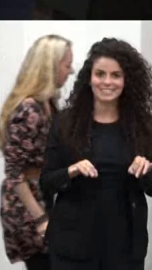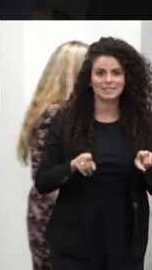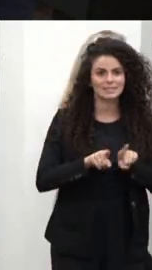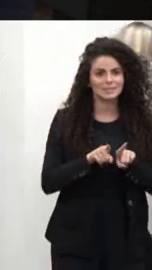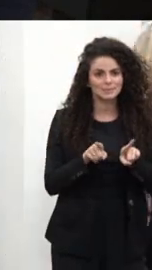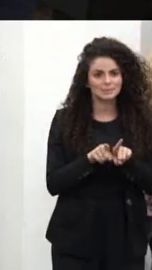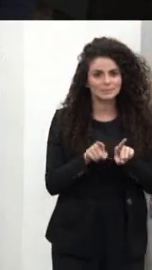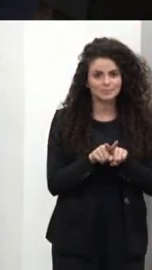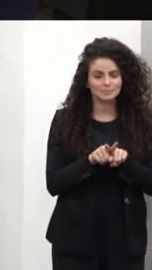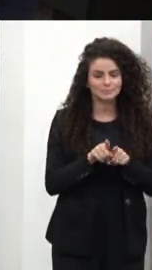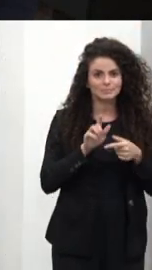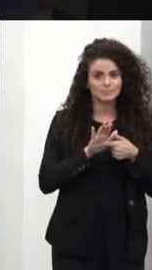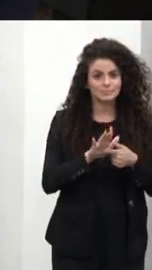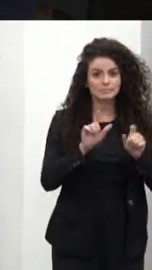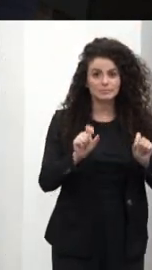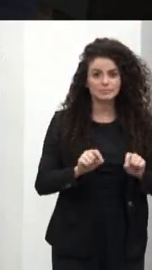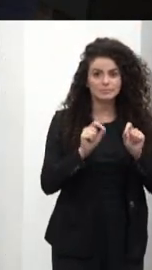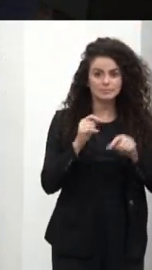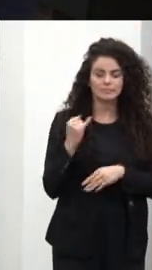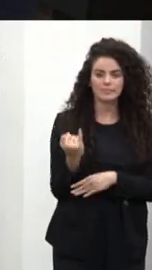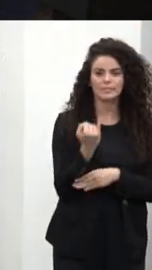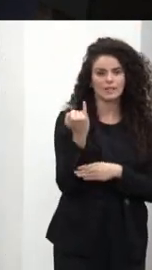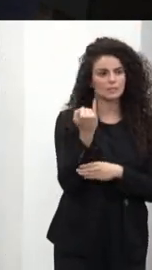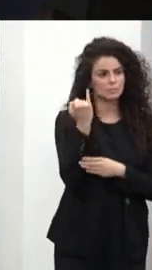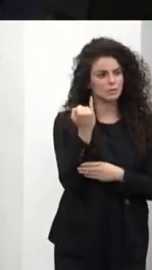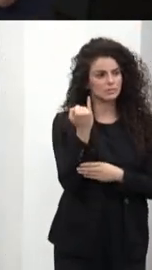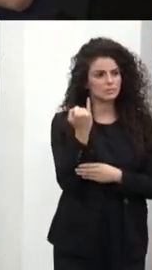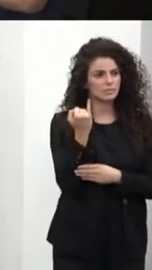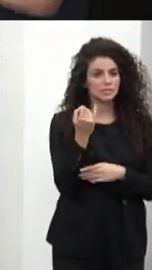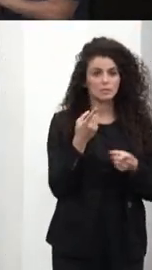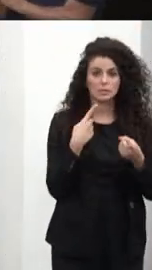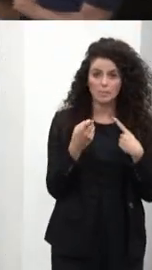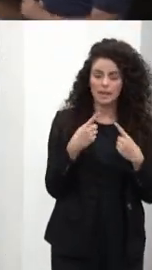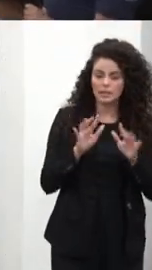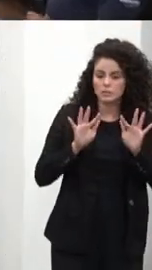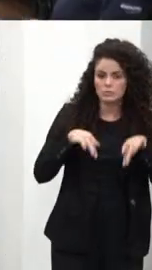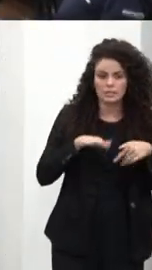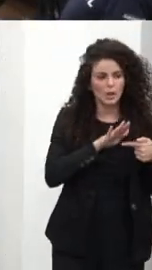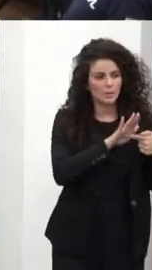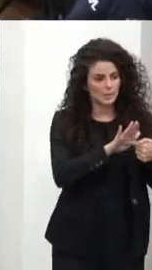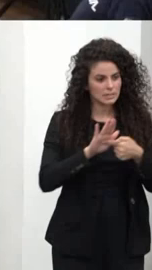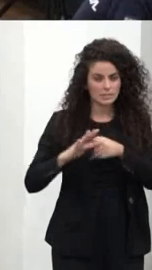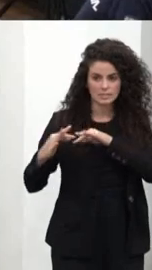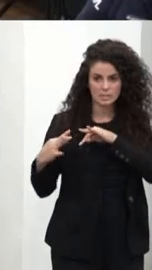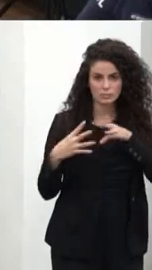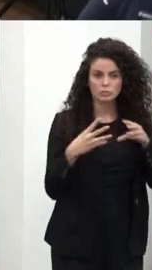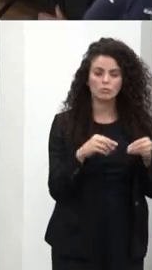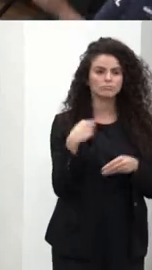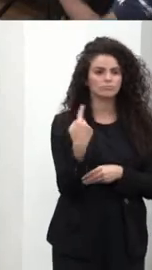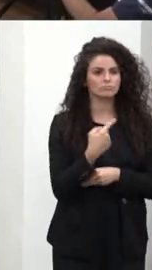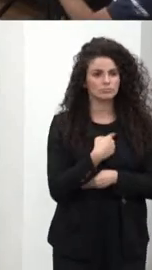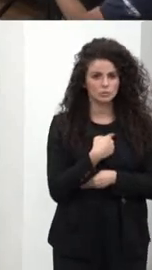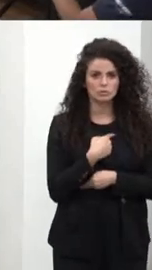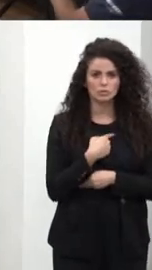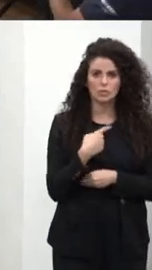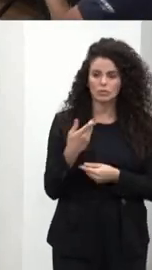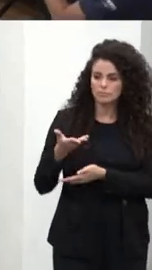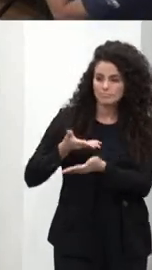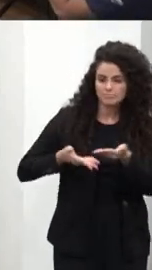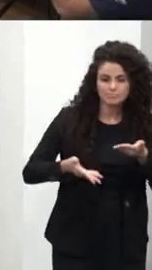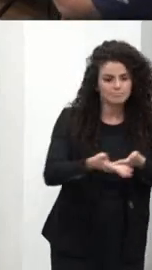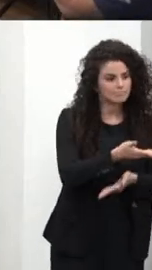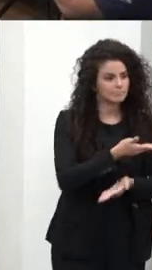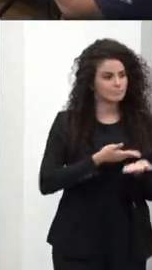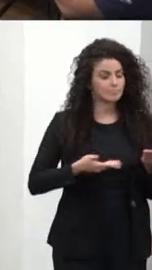para a importância do debate Que Nós faremos após as apresentações então a ordem agora é o